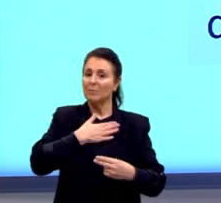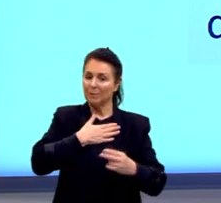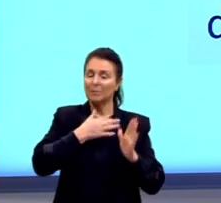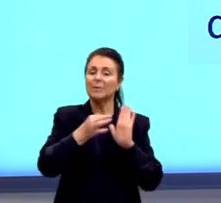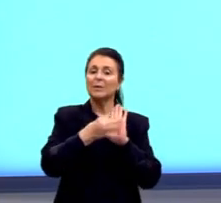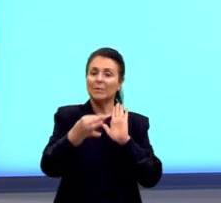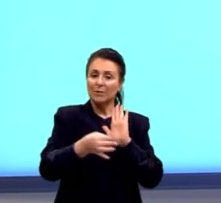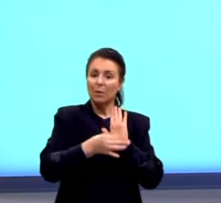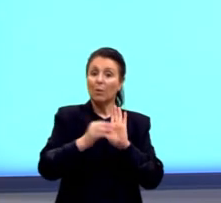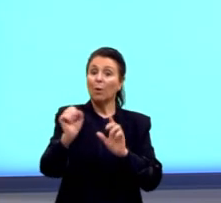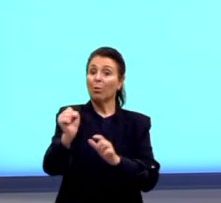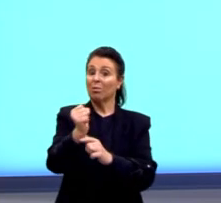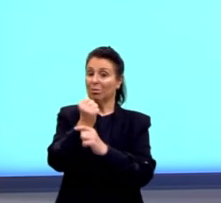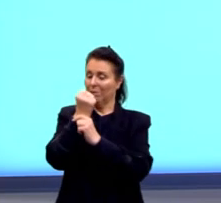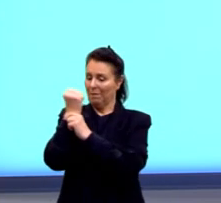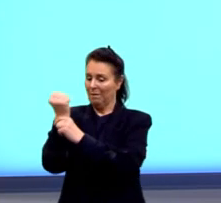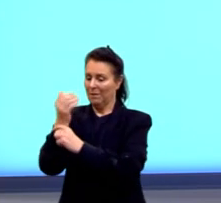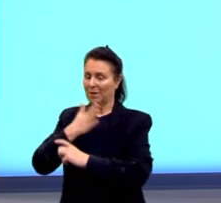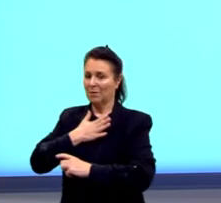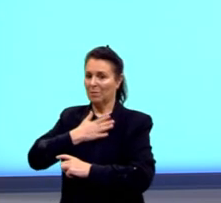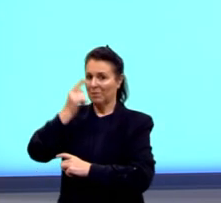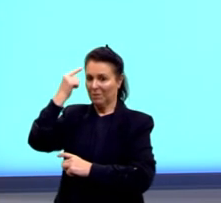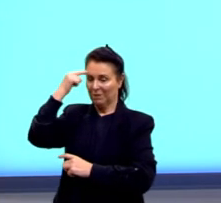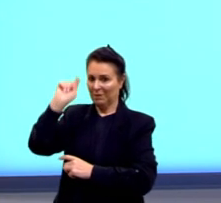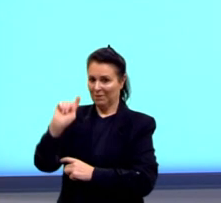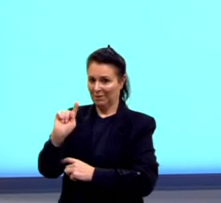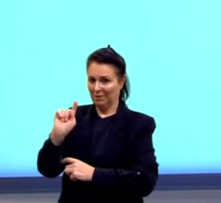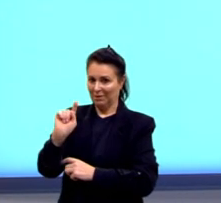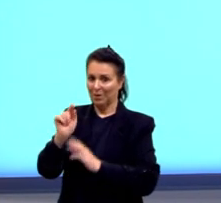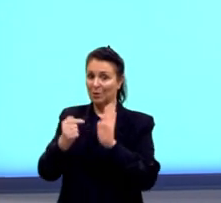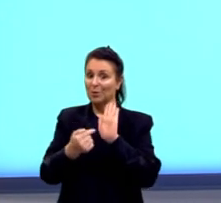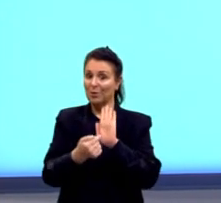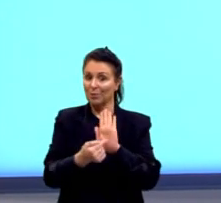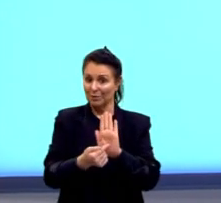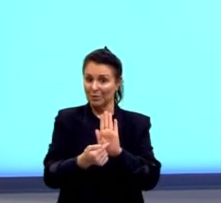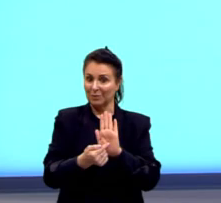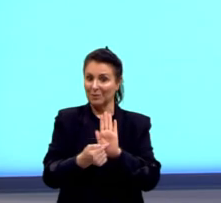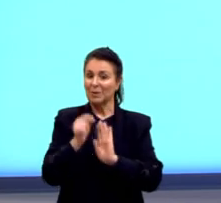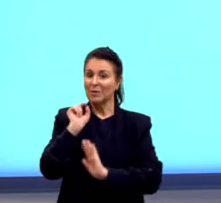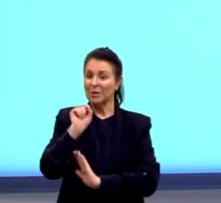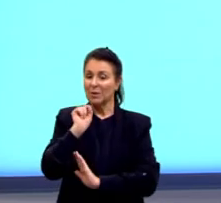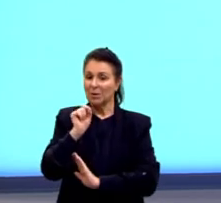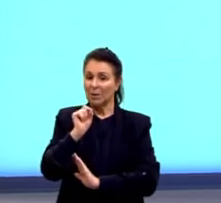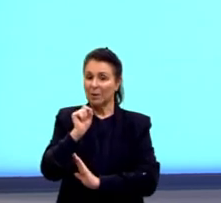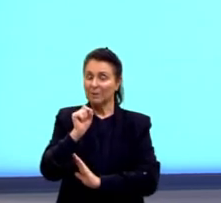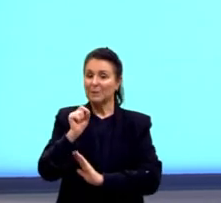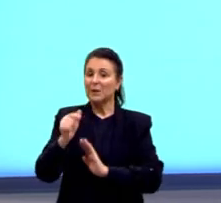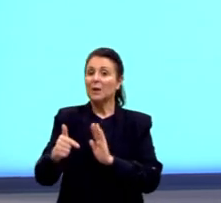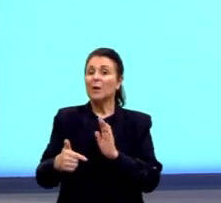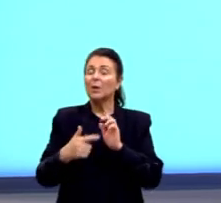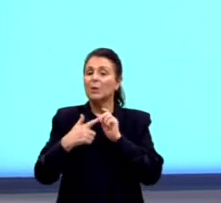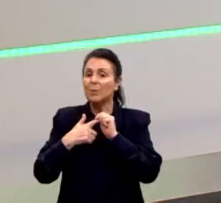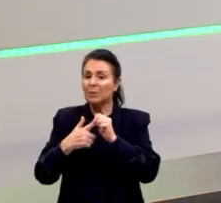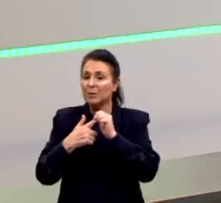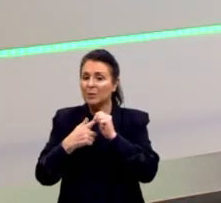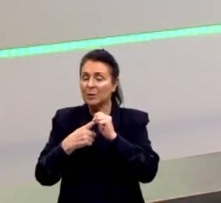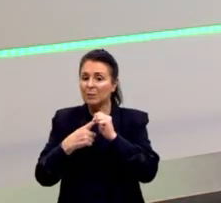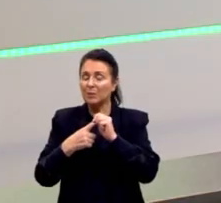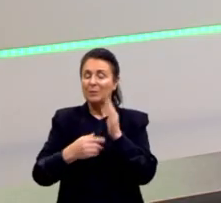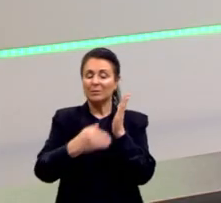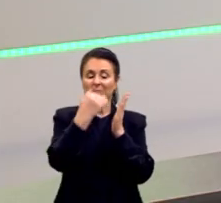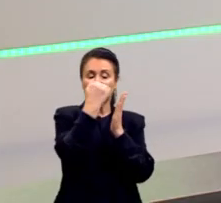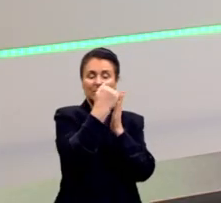defender a ideia que eu estou abordando aqui que nesse caso é os princípios na que